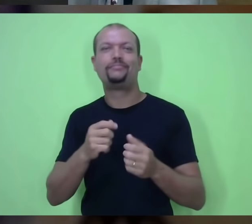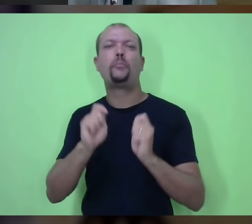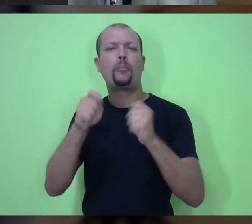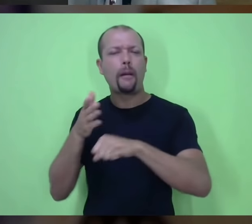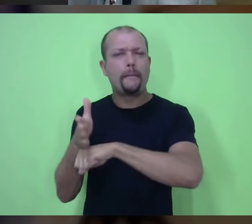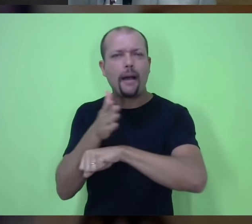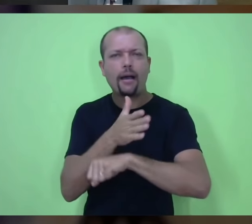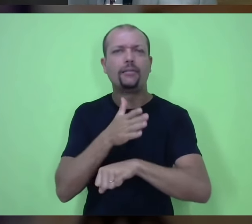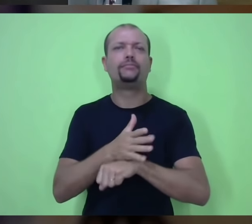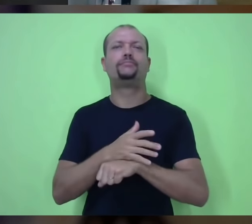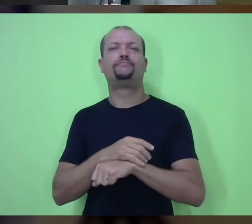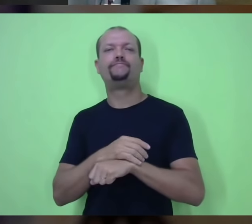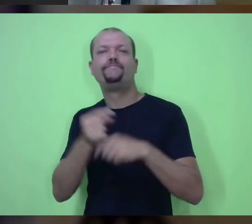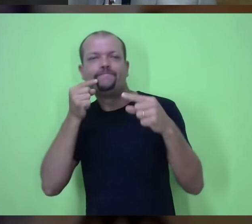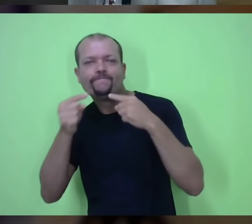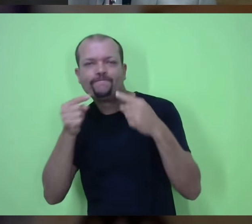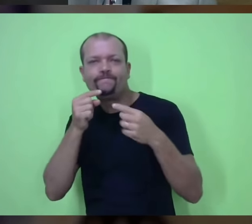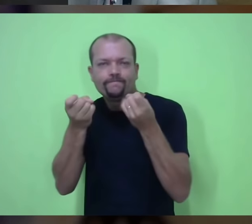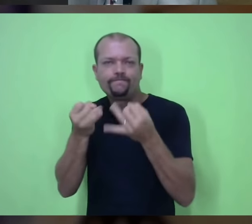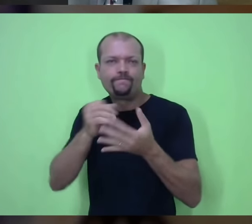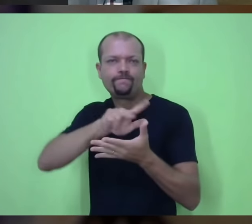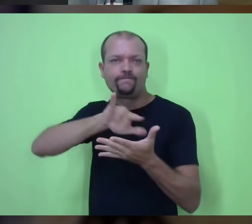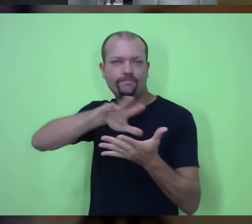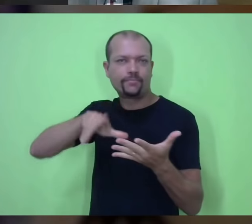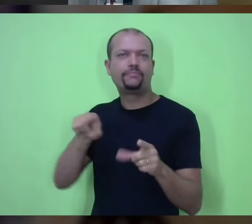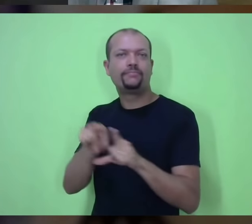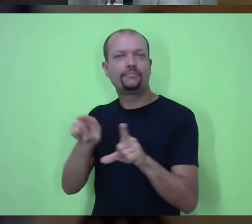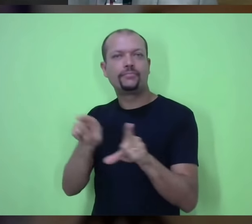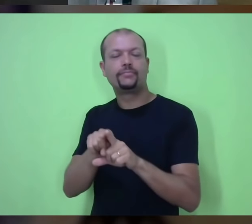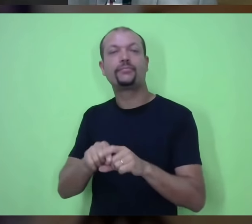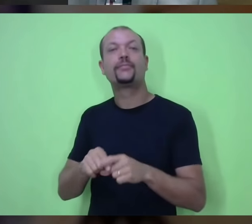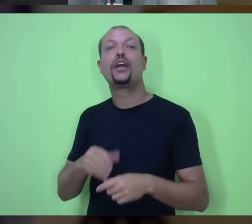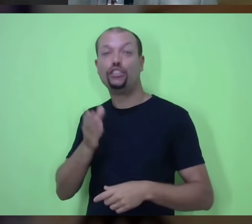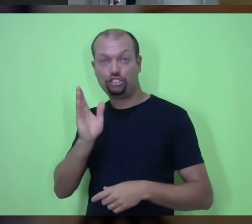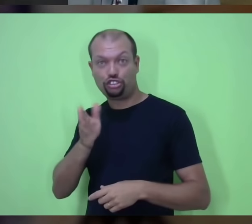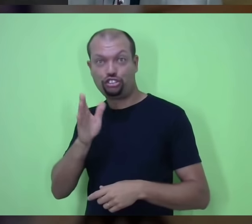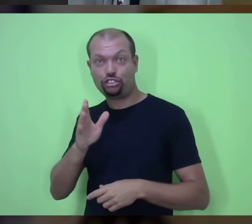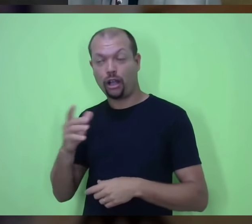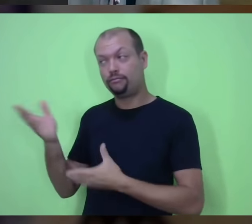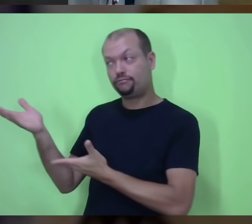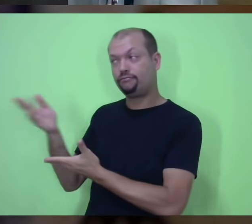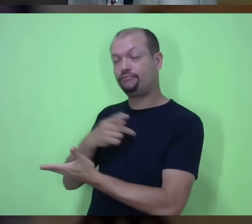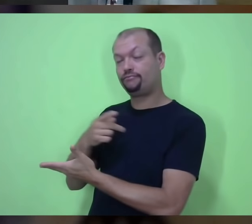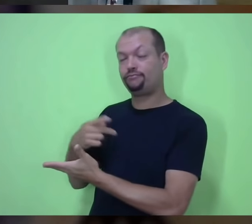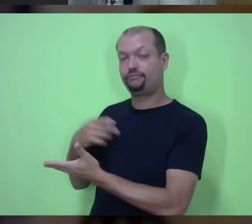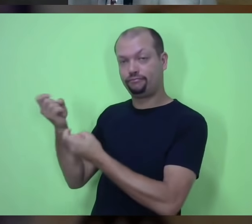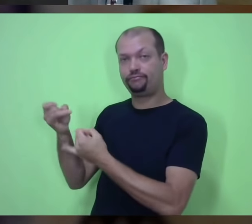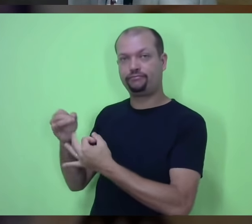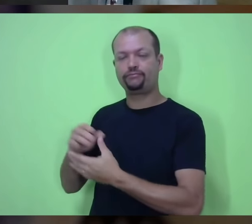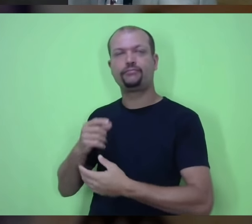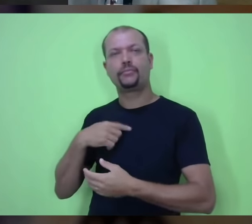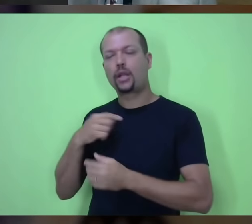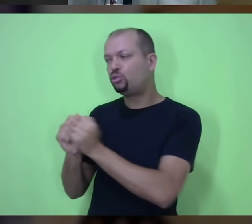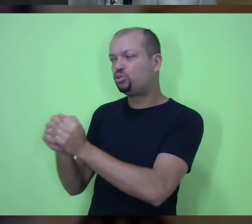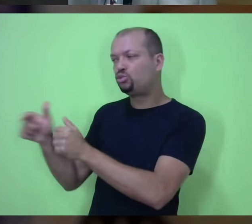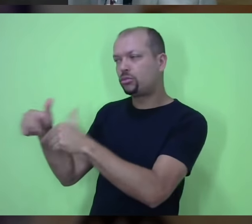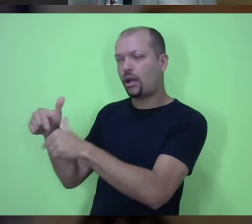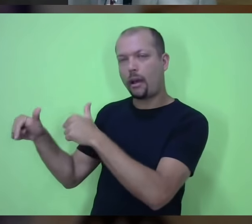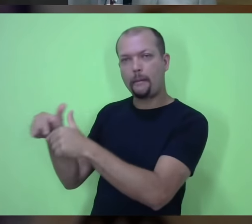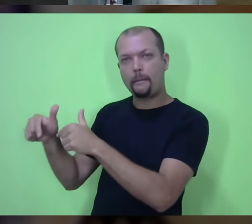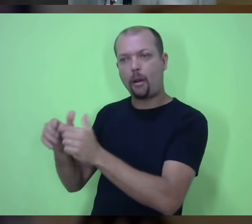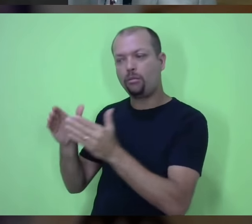de compartilhar, discutimos um pouco sobre lição. Como já brevemente foi mencionado, eu atuo juntamente com o Bruno